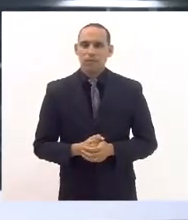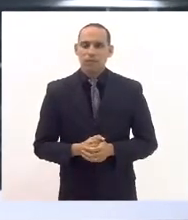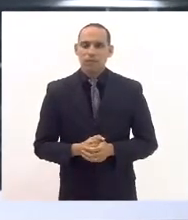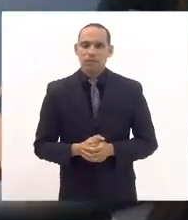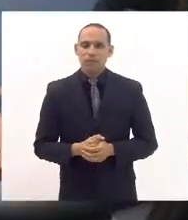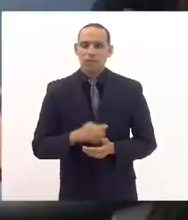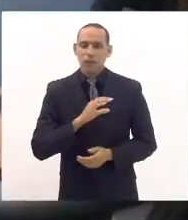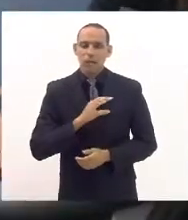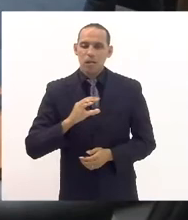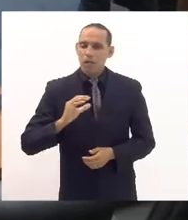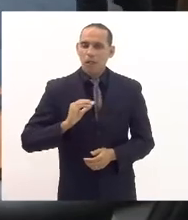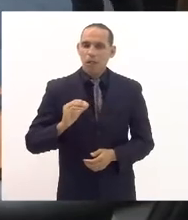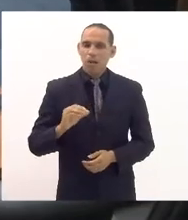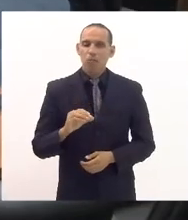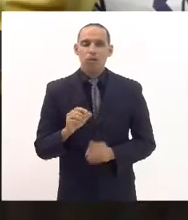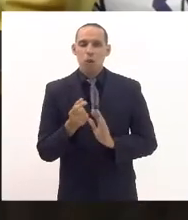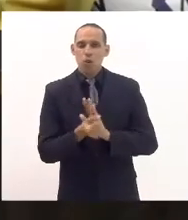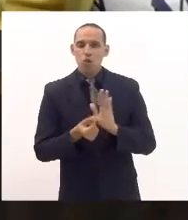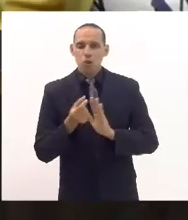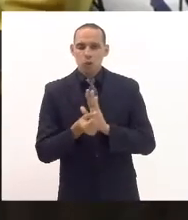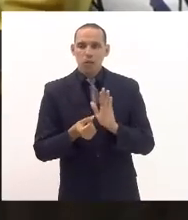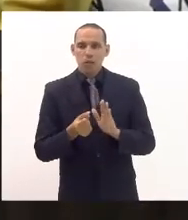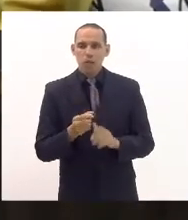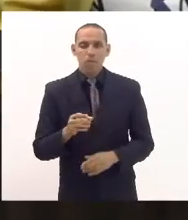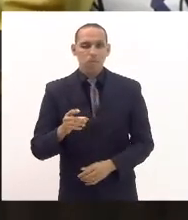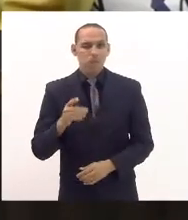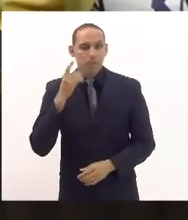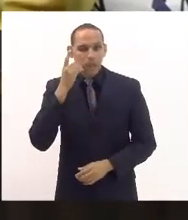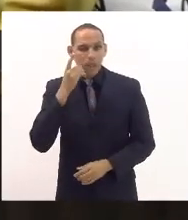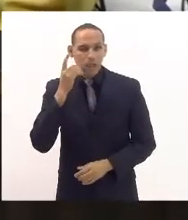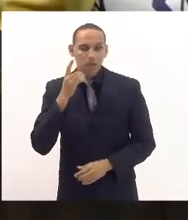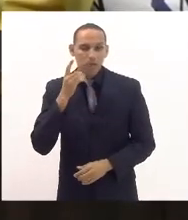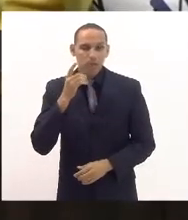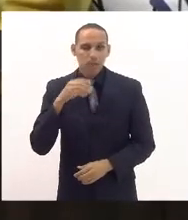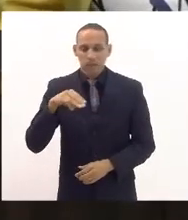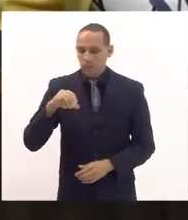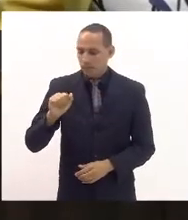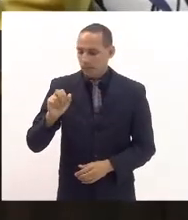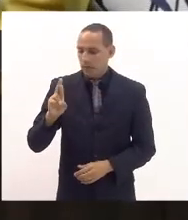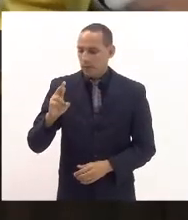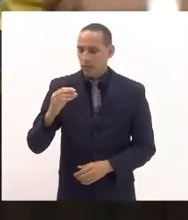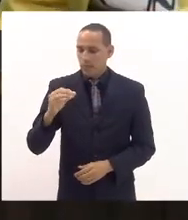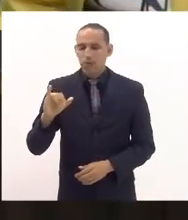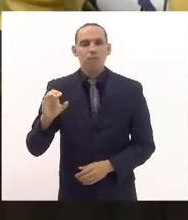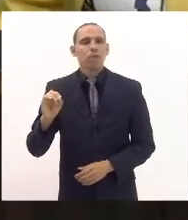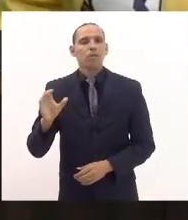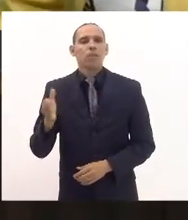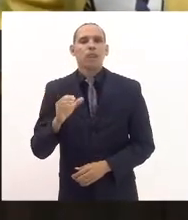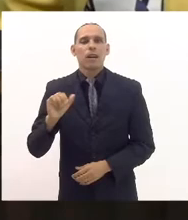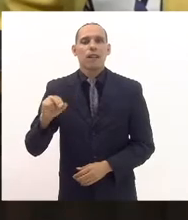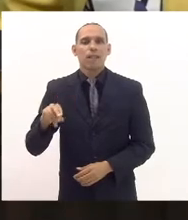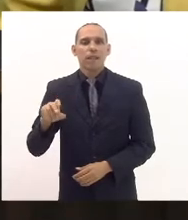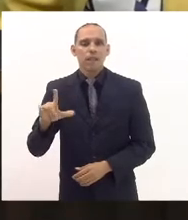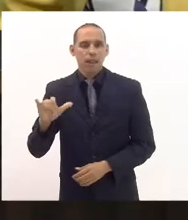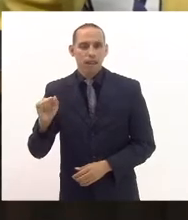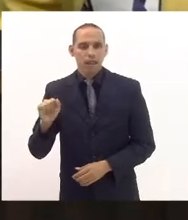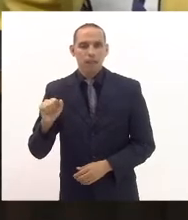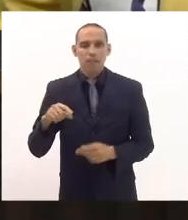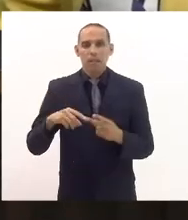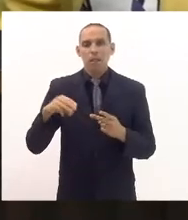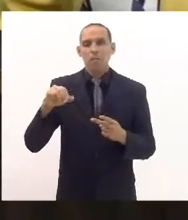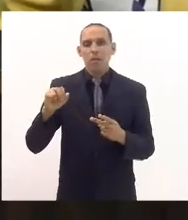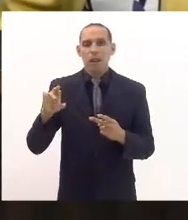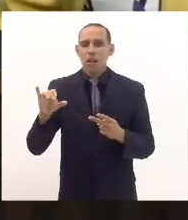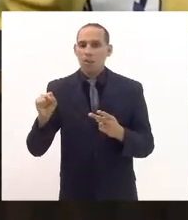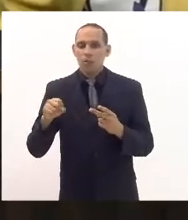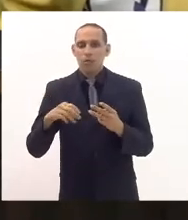e pela comissão de orçamento Deputado Márcio canela estado Marcus